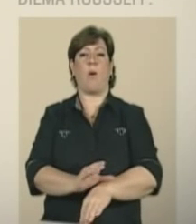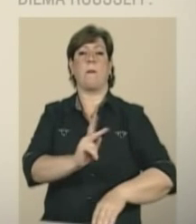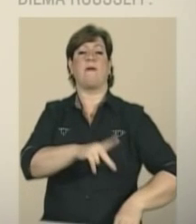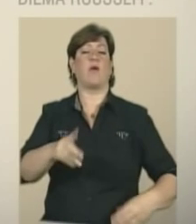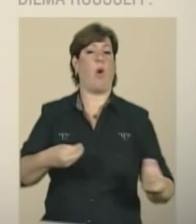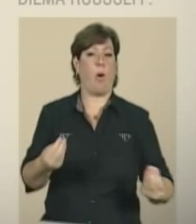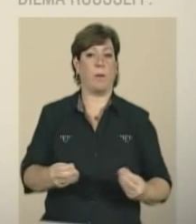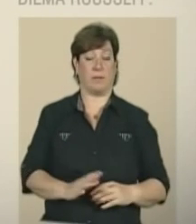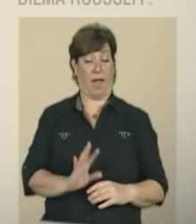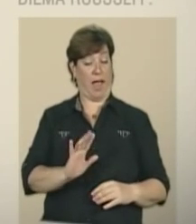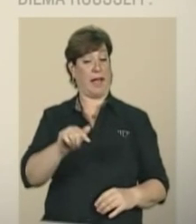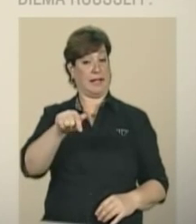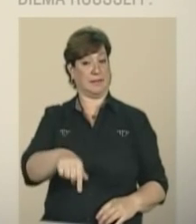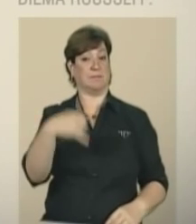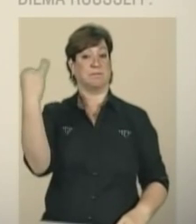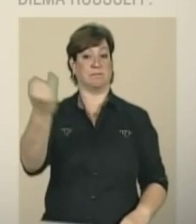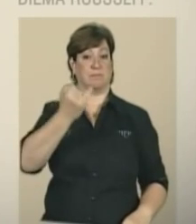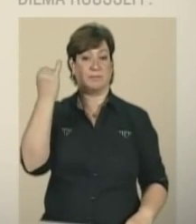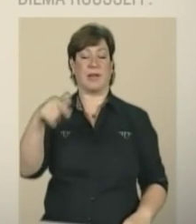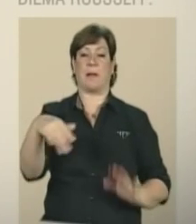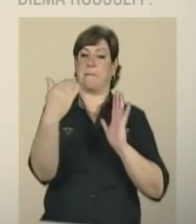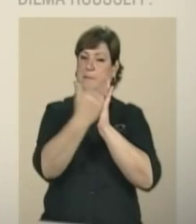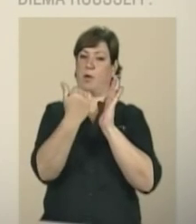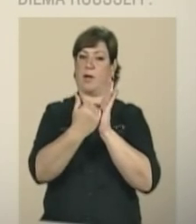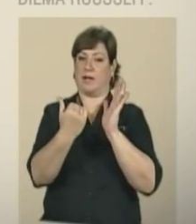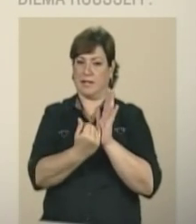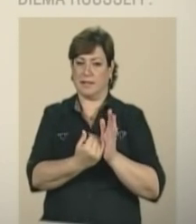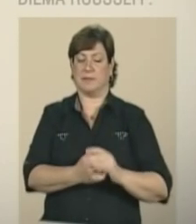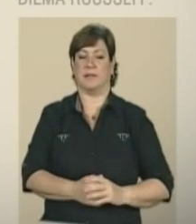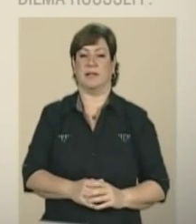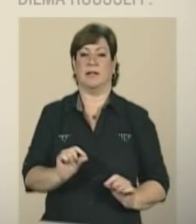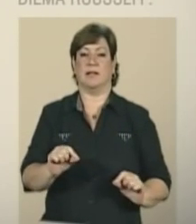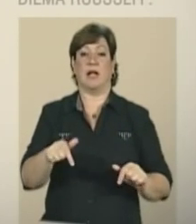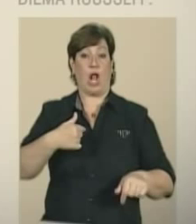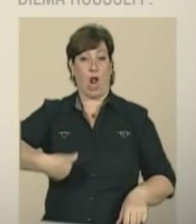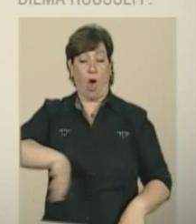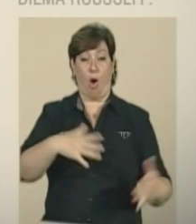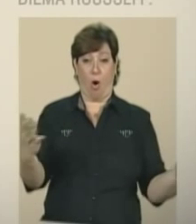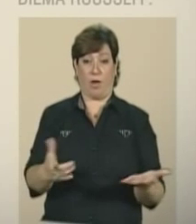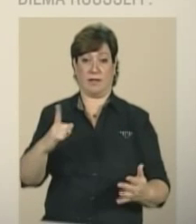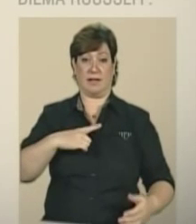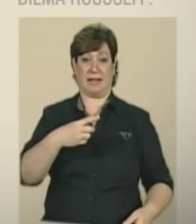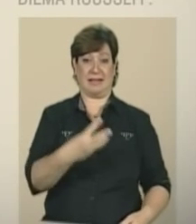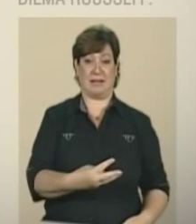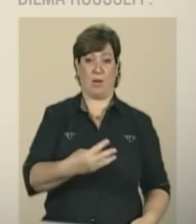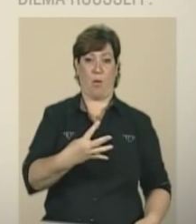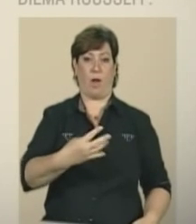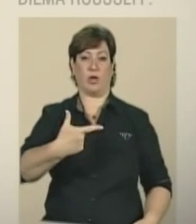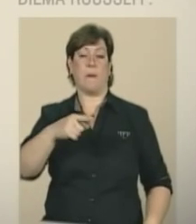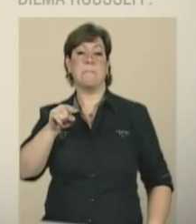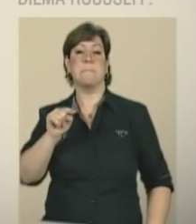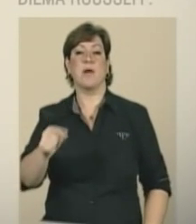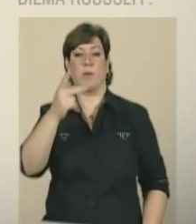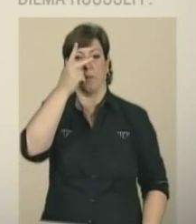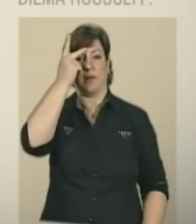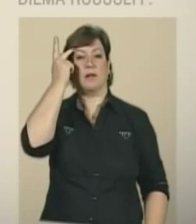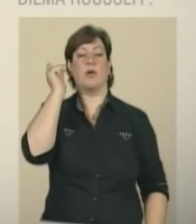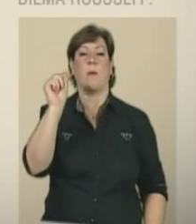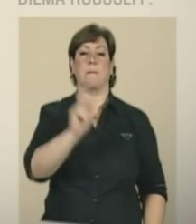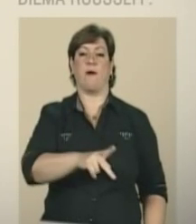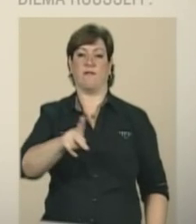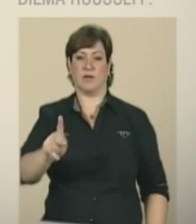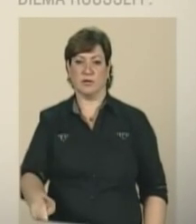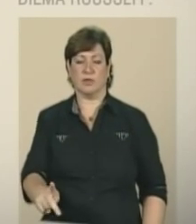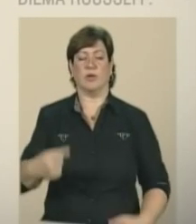essa é uma parte muito importante do programa Luciano nós hoje temos 342.000 professores na